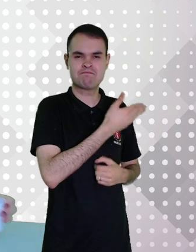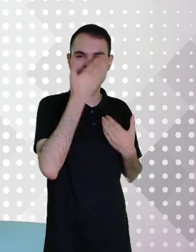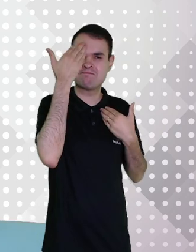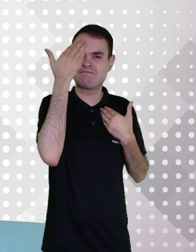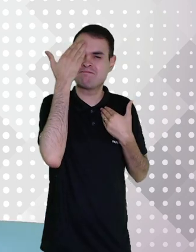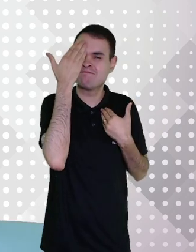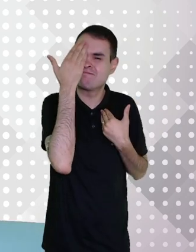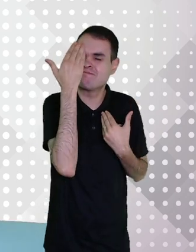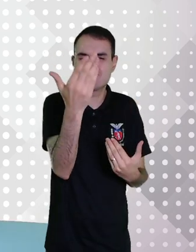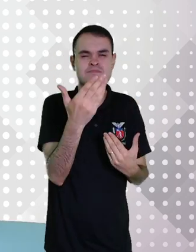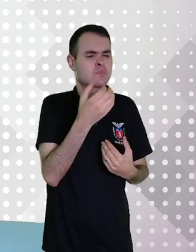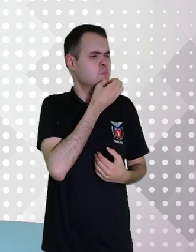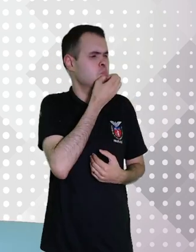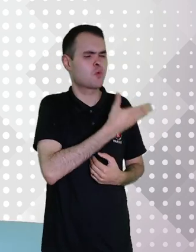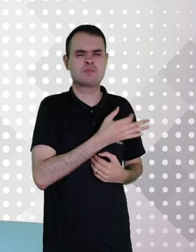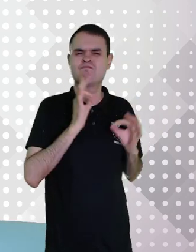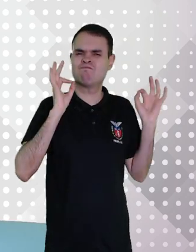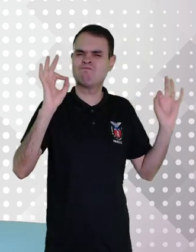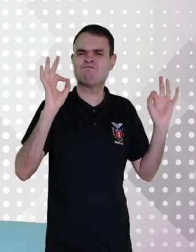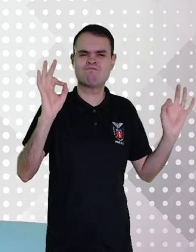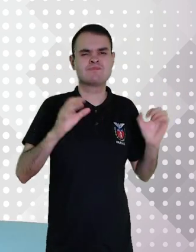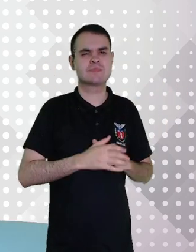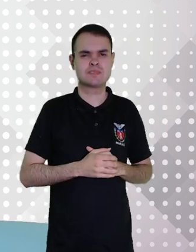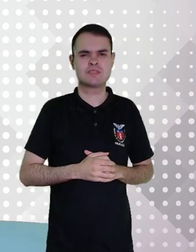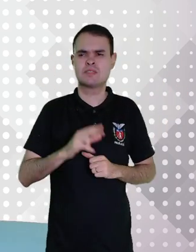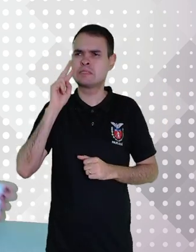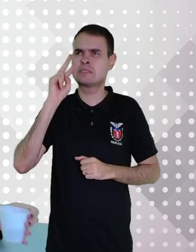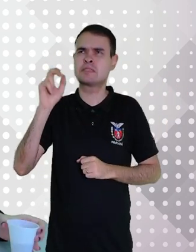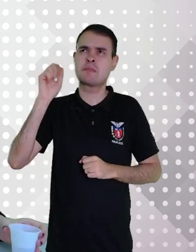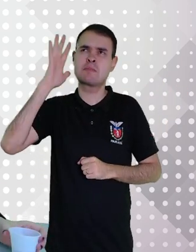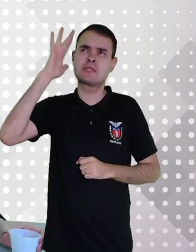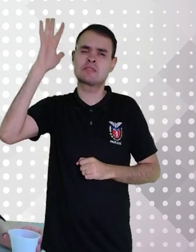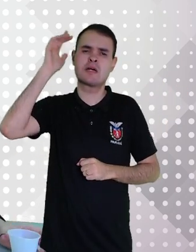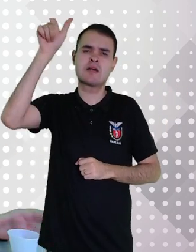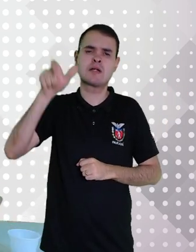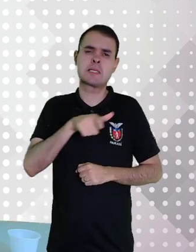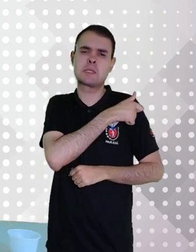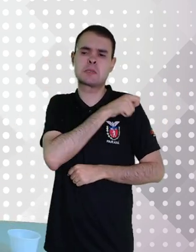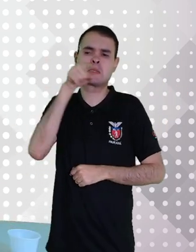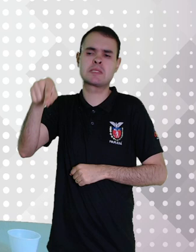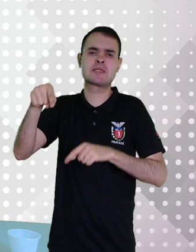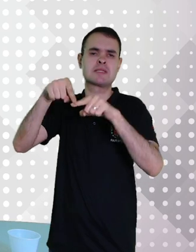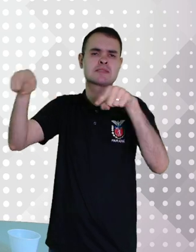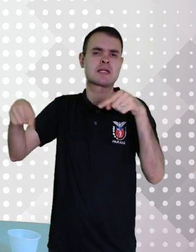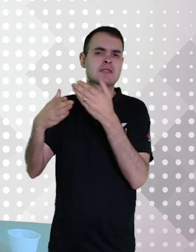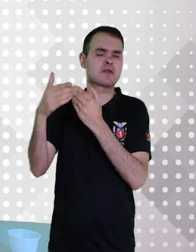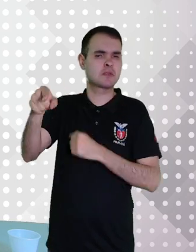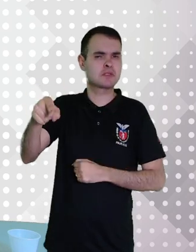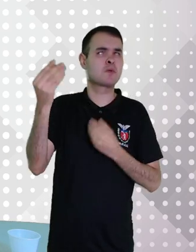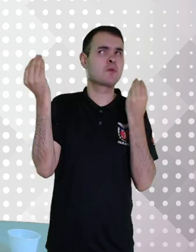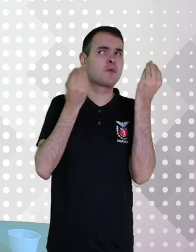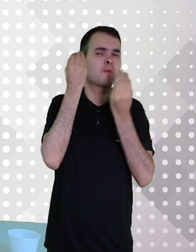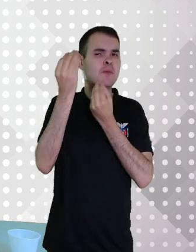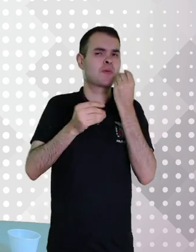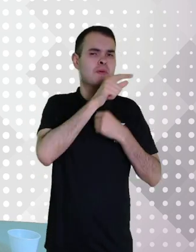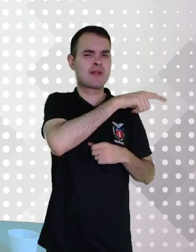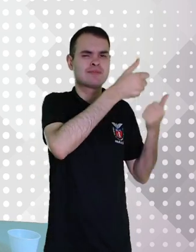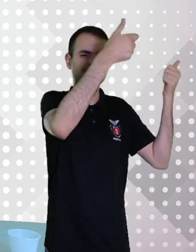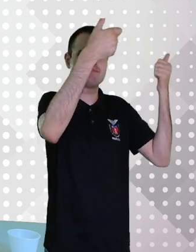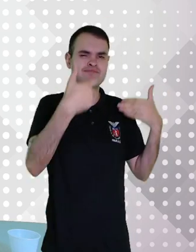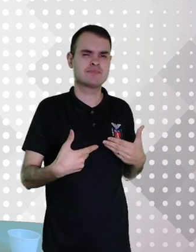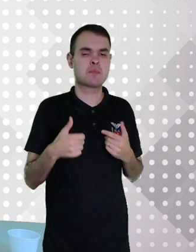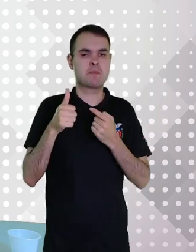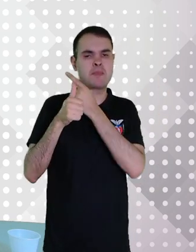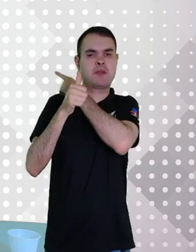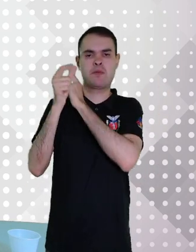professora Adriana, né? A gente fica assim imaginando o aluno, né, consegue visualizar o nosso aluno lá na sala de aula. Como a professora Adriana disse, hoje foi o